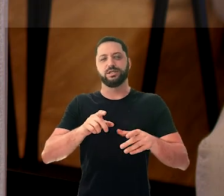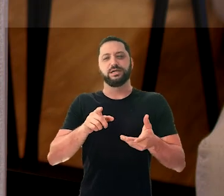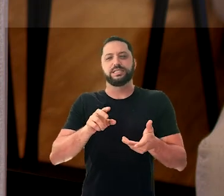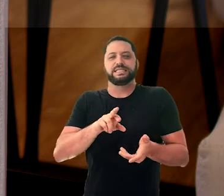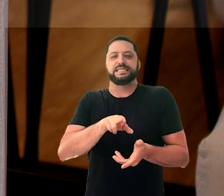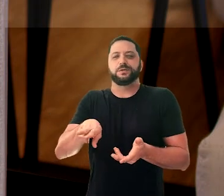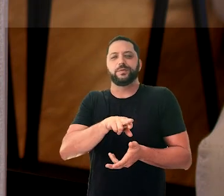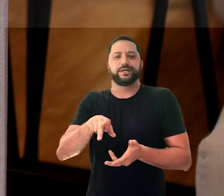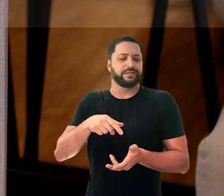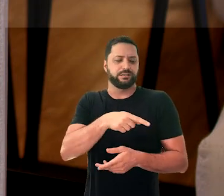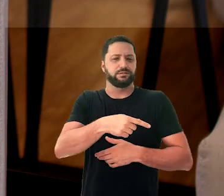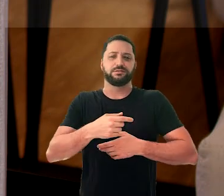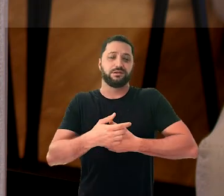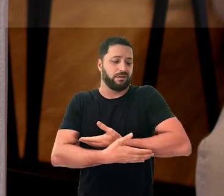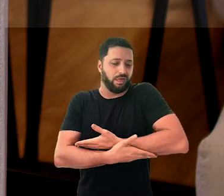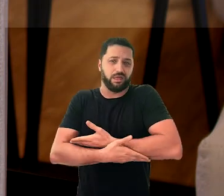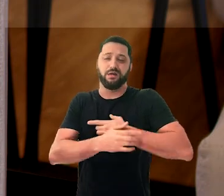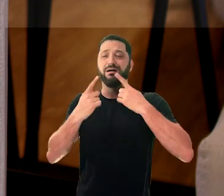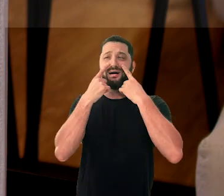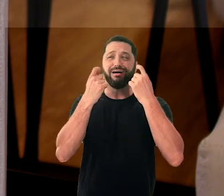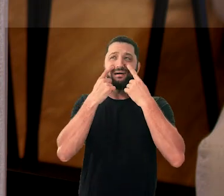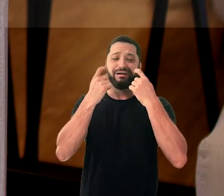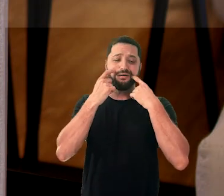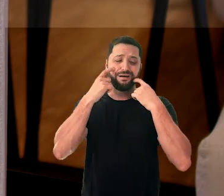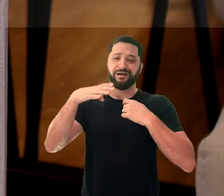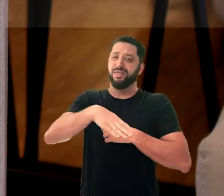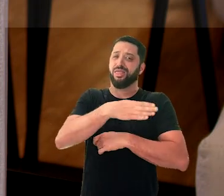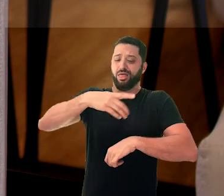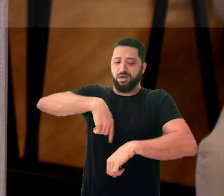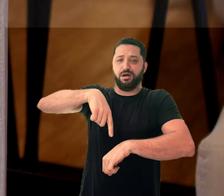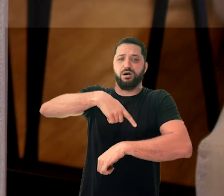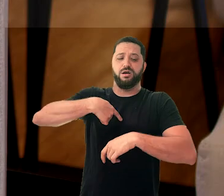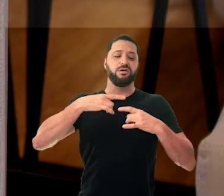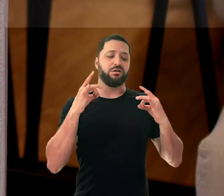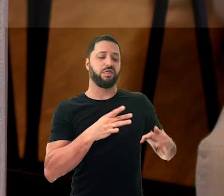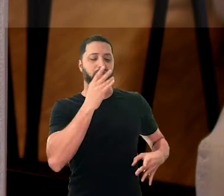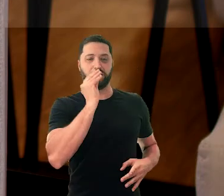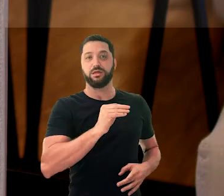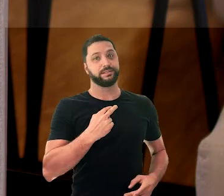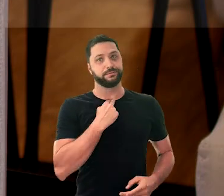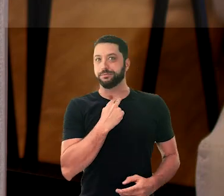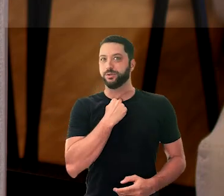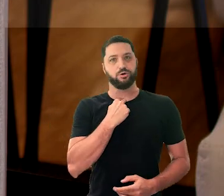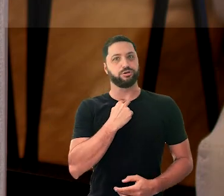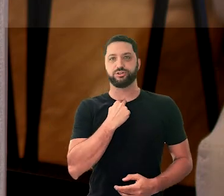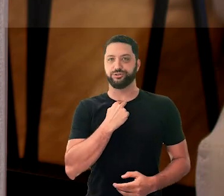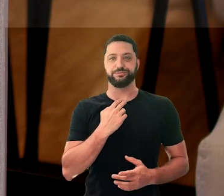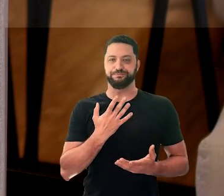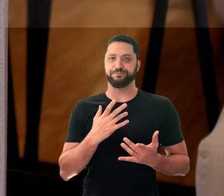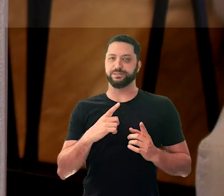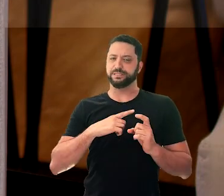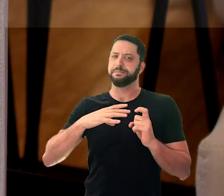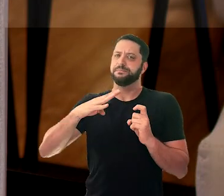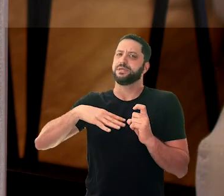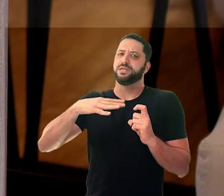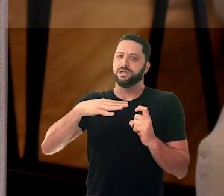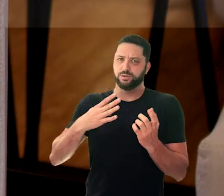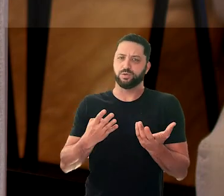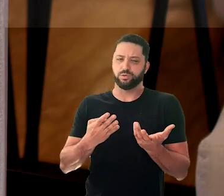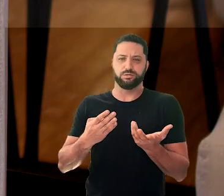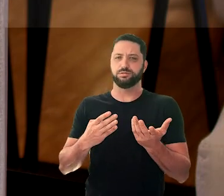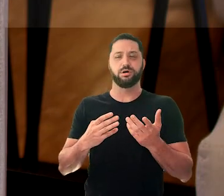mudança sem precisar deixar a criança chorando por longos períodos. Então existe um mito, né, onde as pessoas acreditam que ou